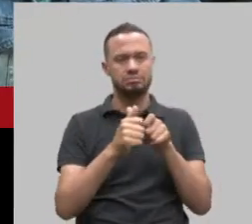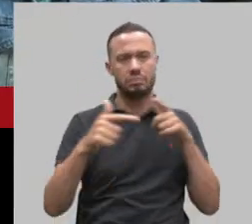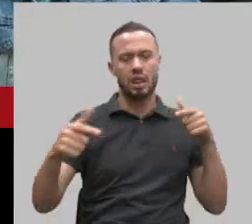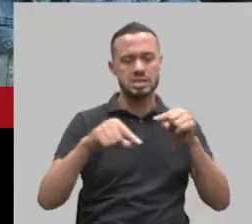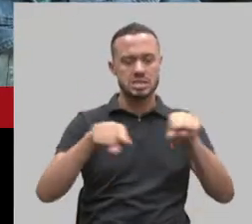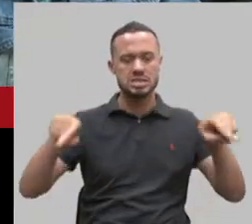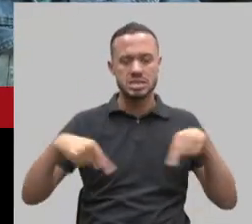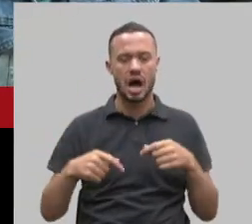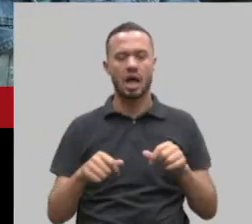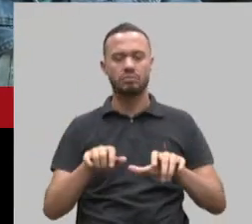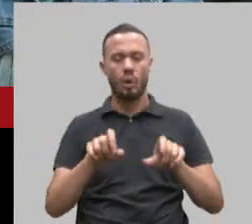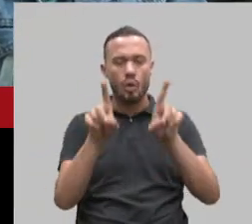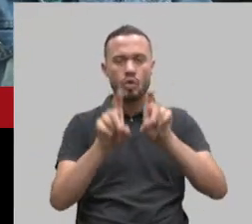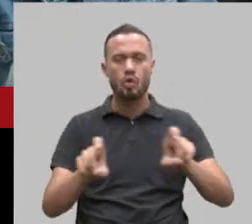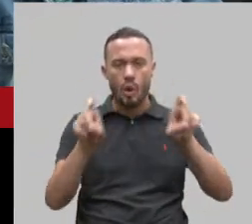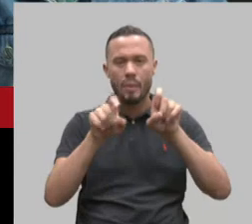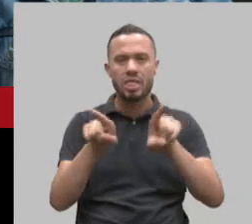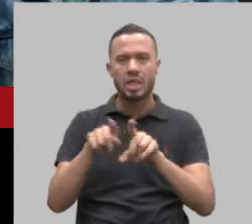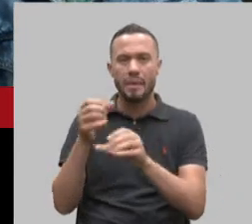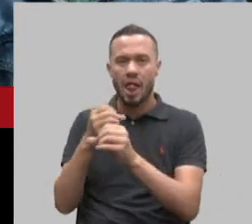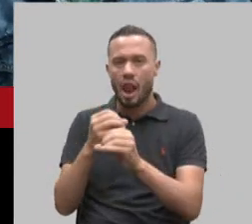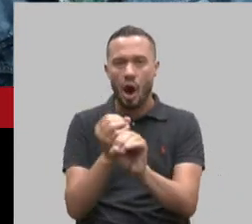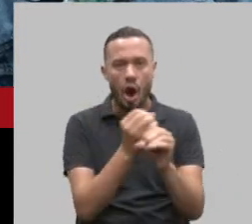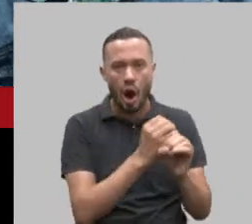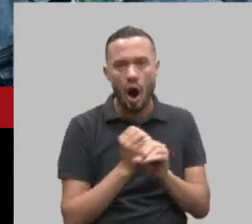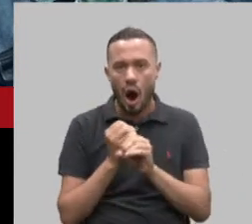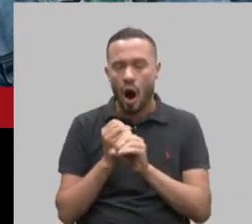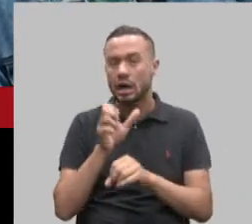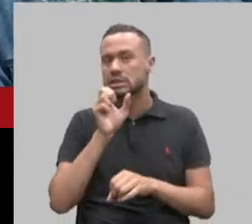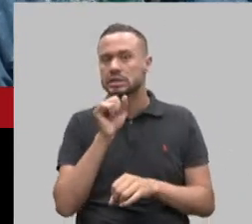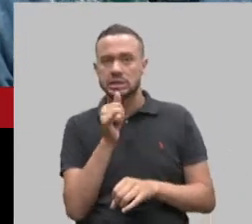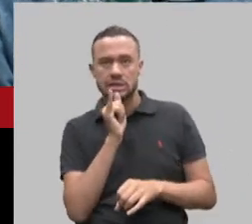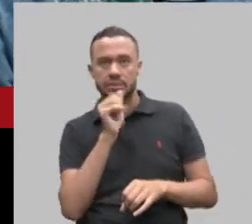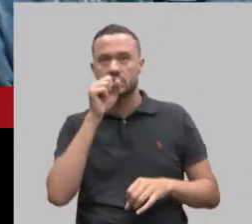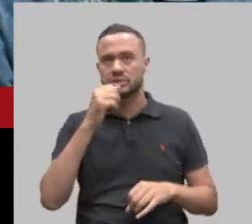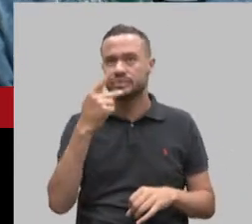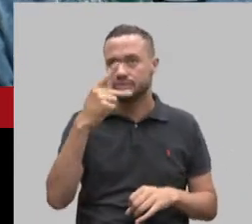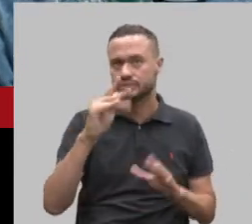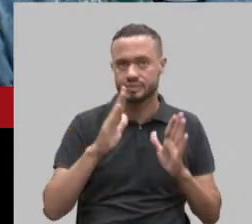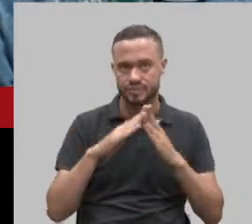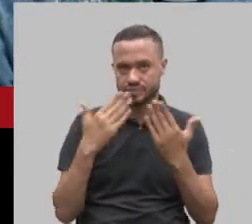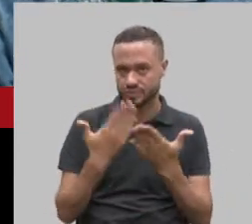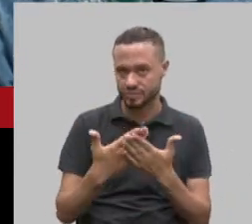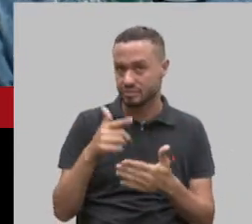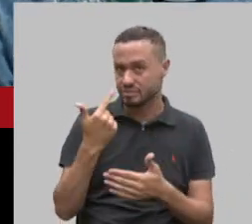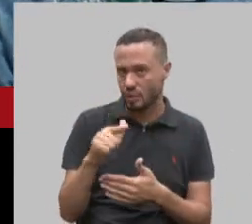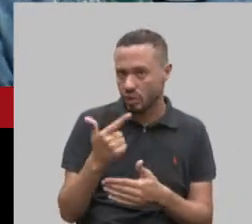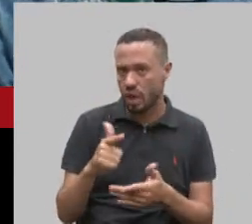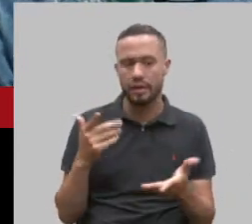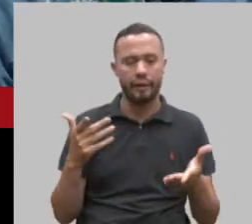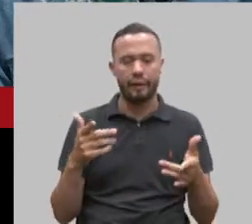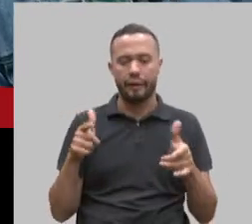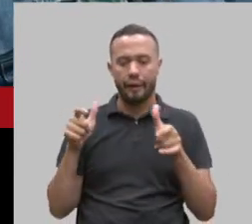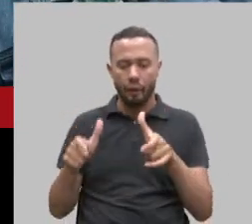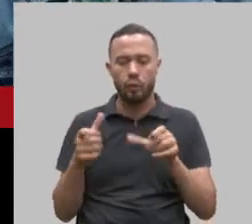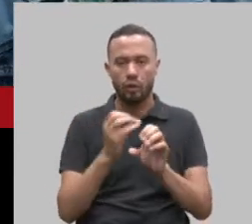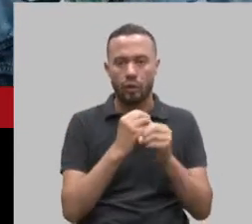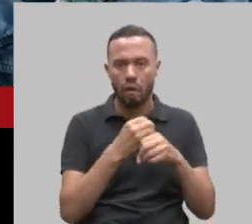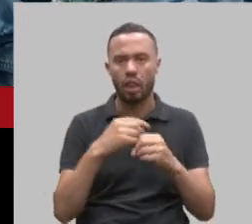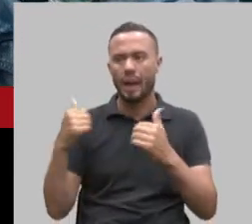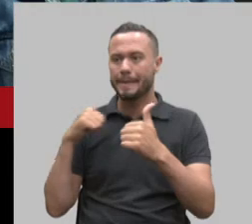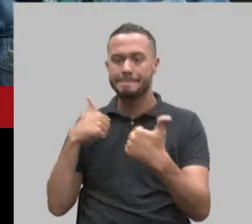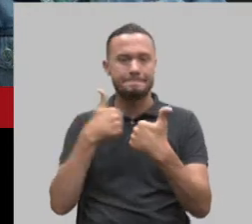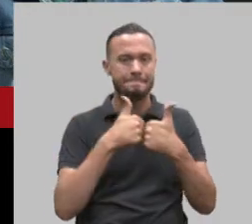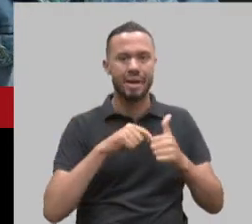Laboratórios se sua escola não tem um laboratório normalmente ela é cercada de lotes lindeiros casas e outras propriedades